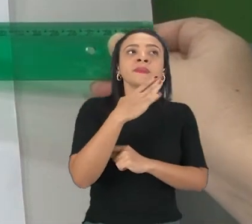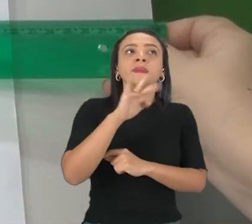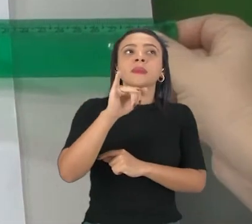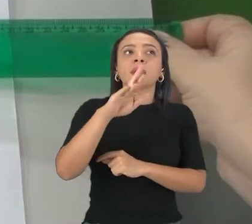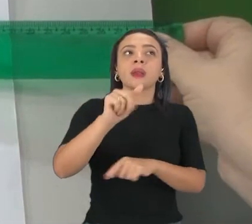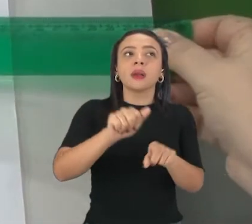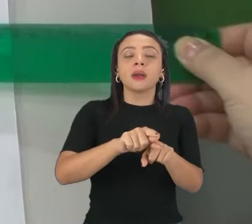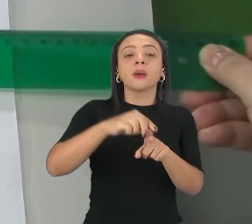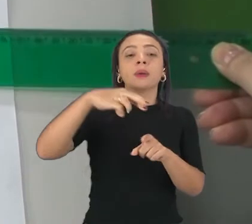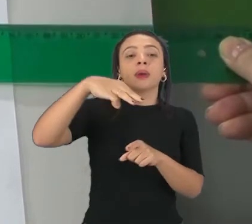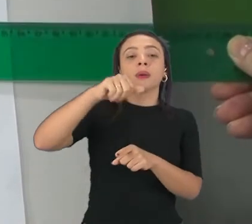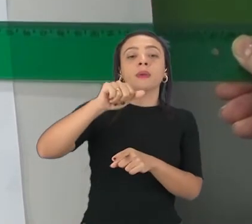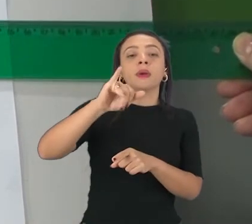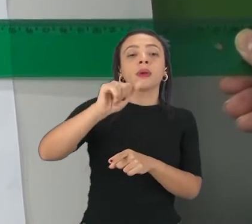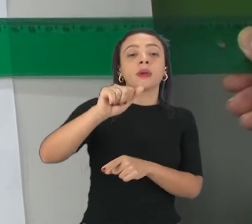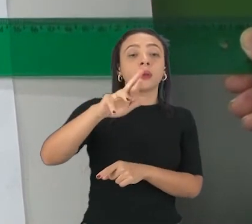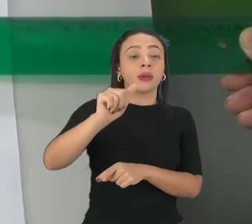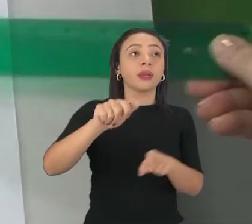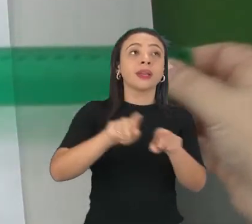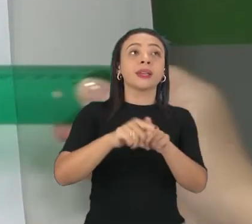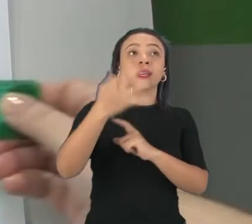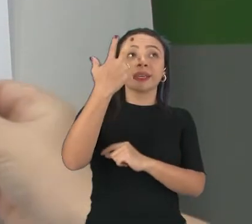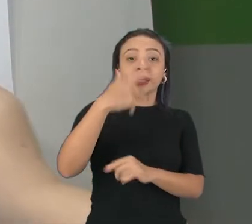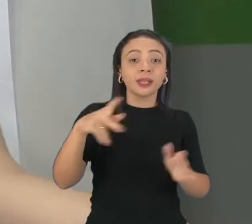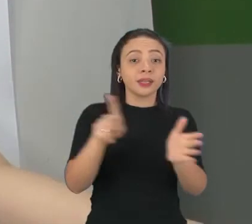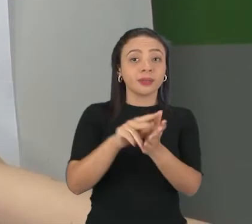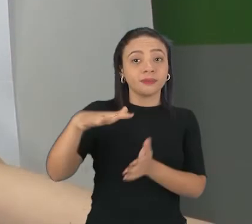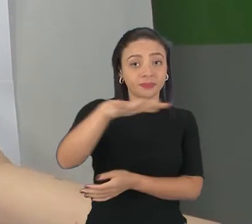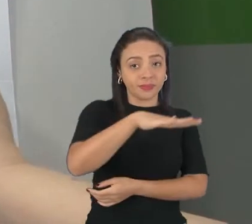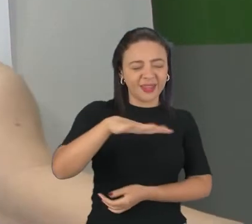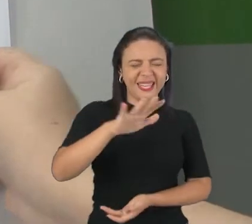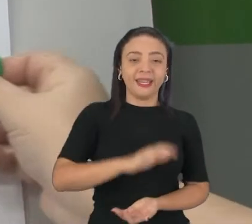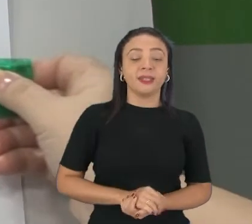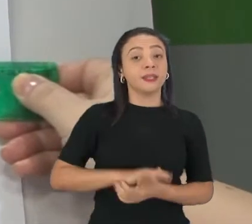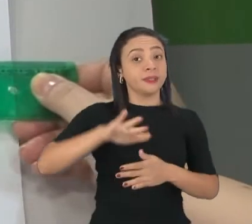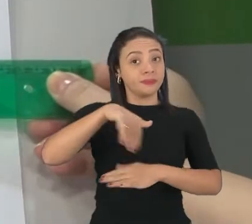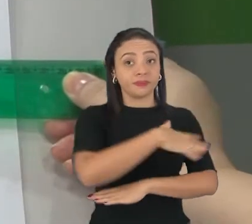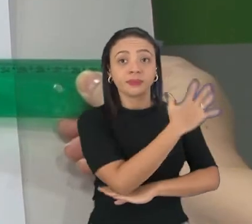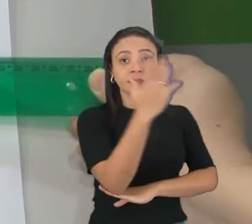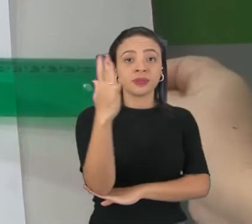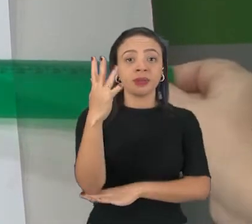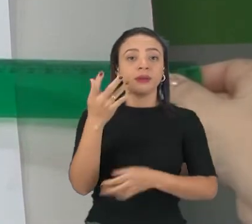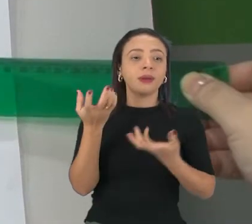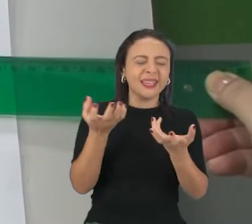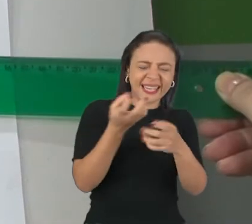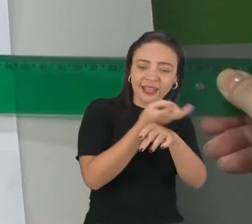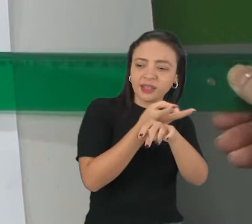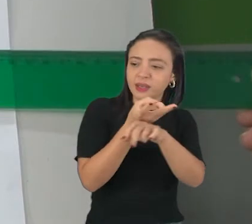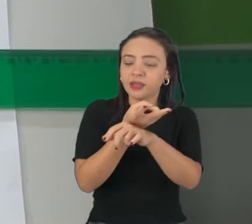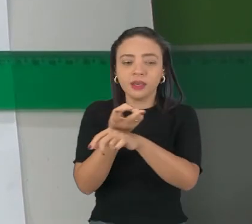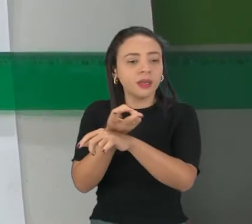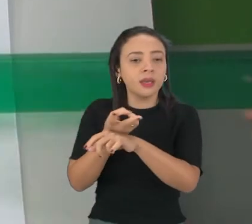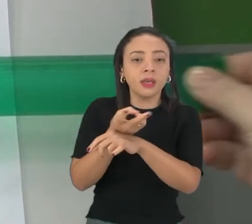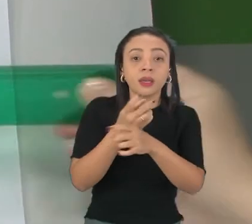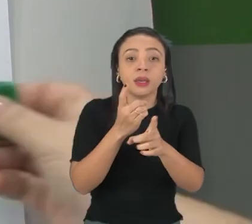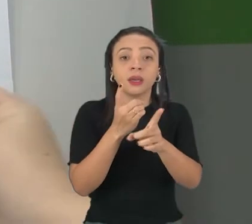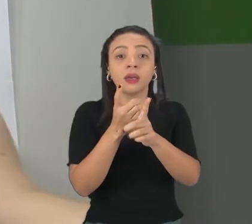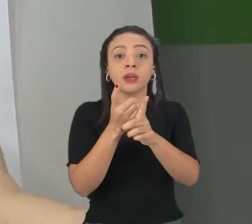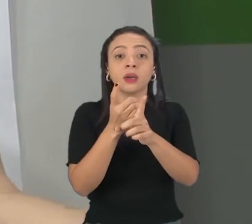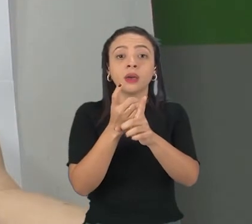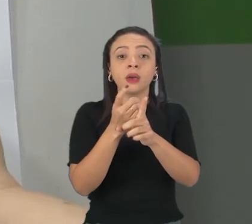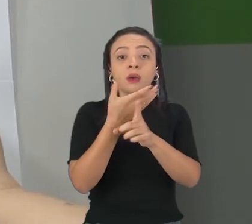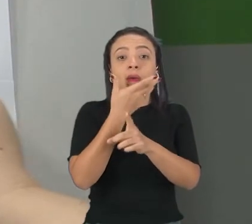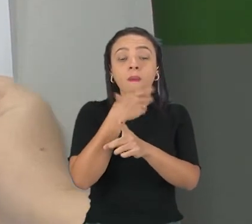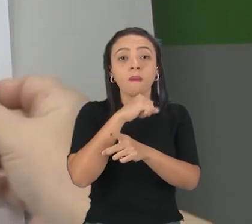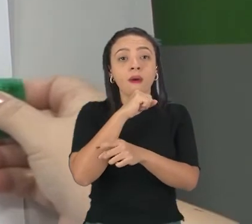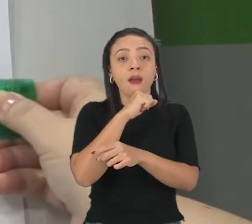e Maiara, crianças da região. Na floresta, ela procura pelo seu pai, que nunca chegou